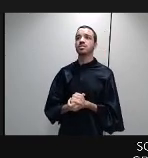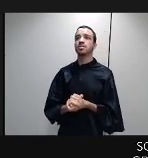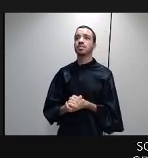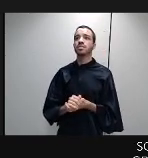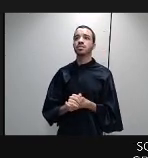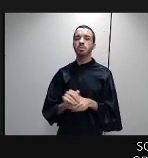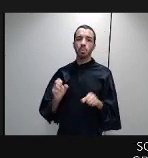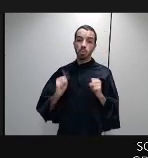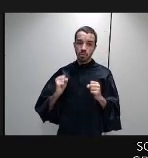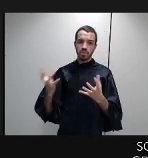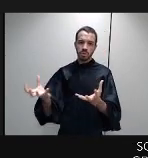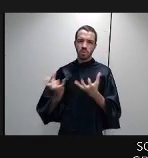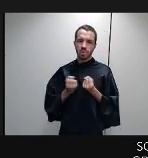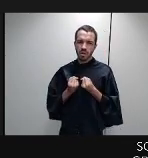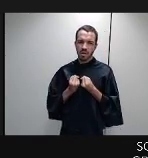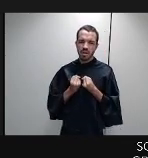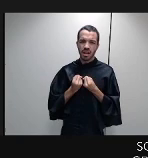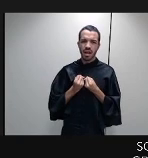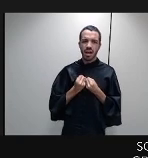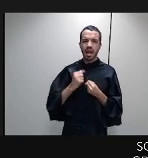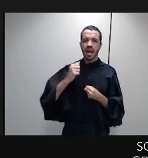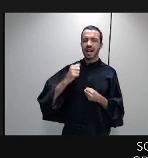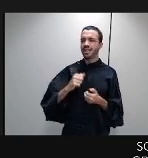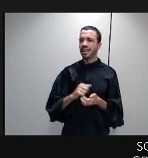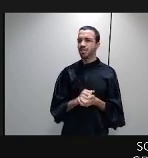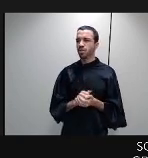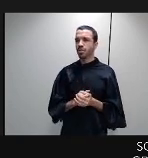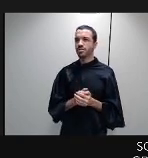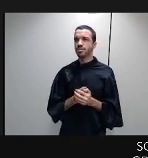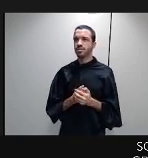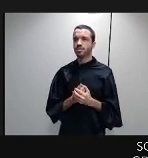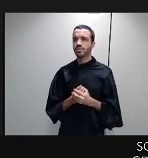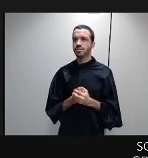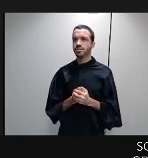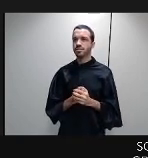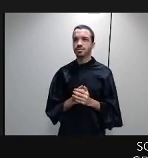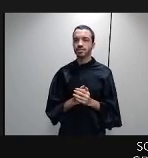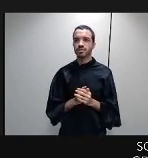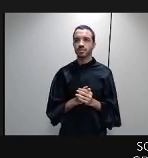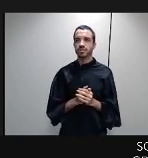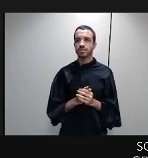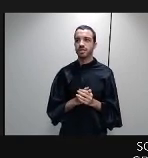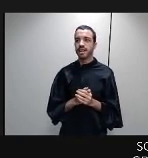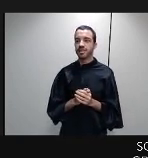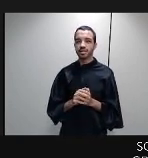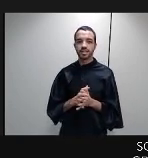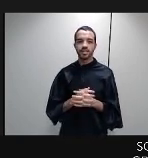os aclaratórios no em ordem se afastando o